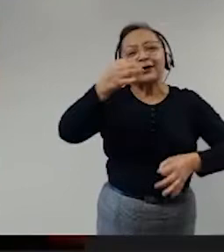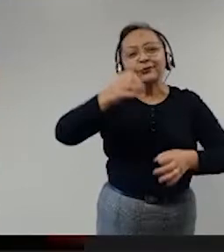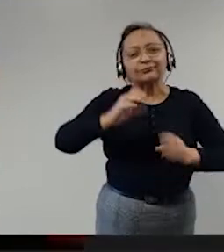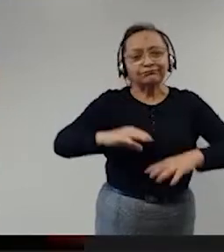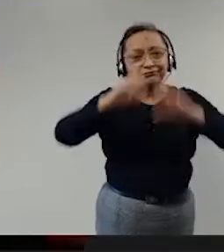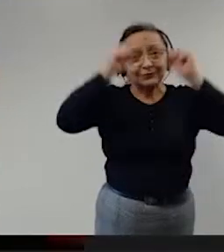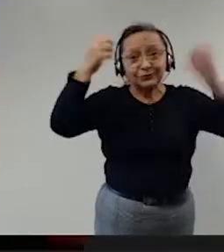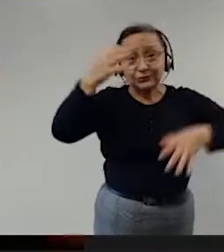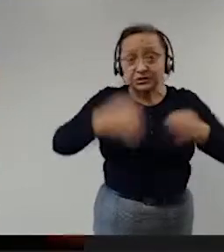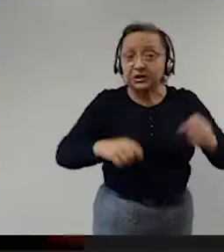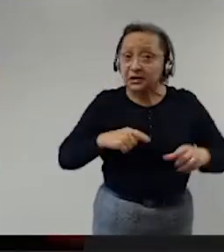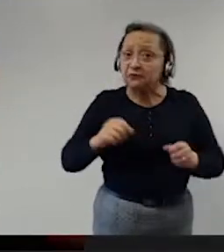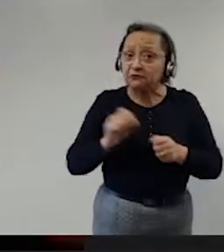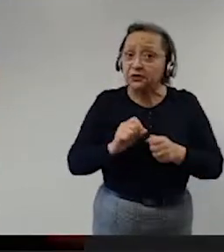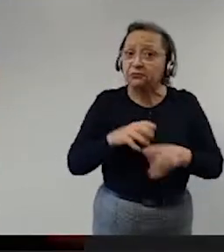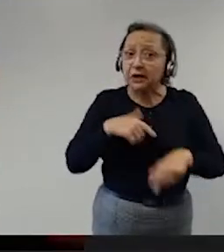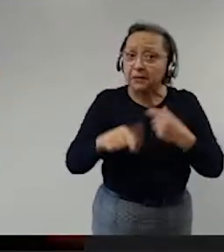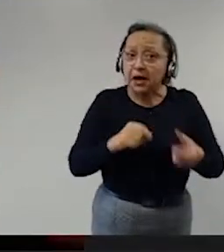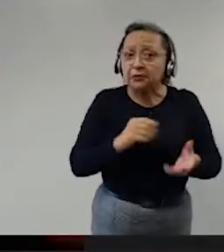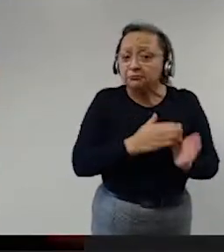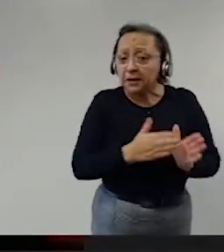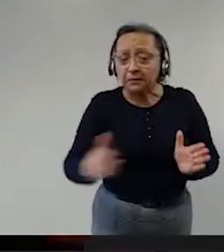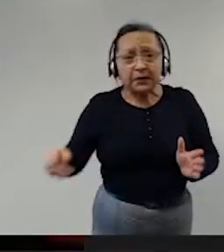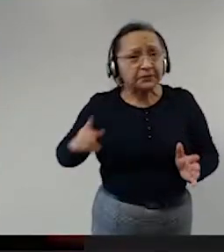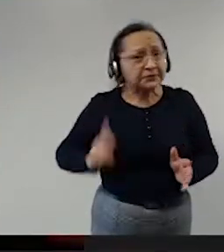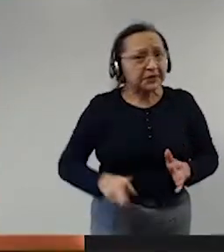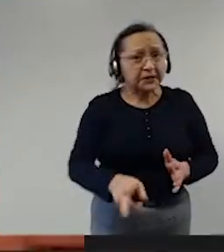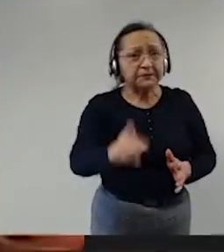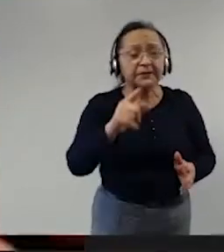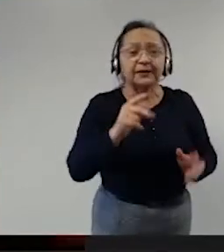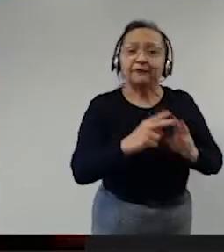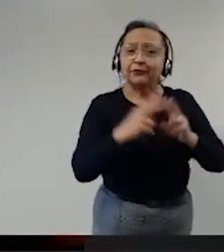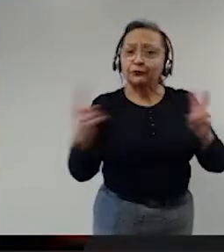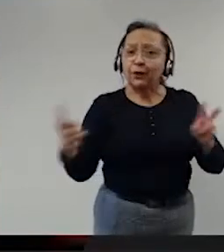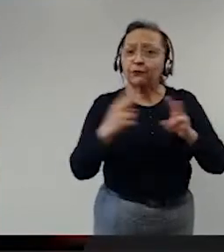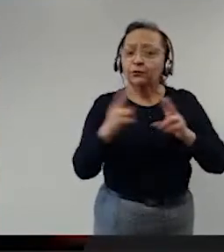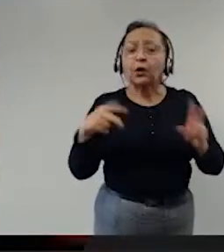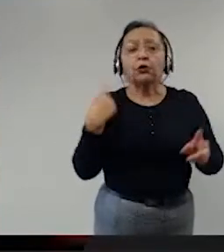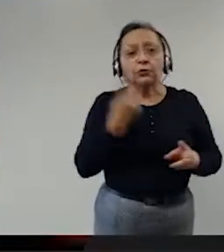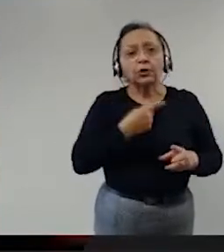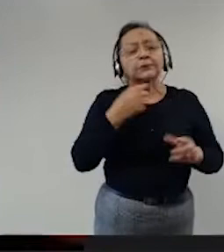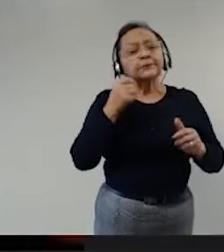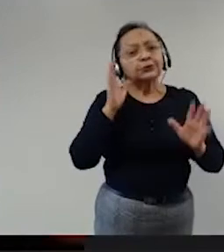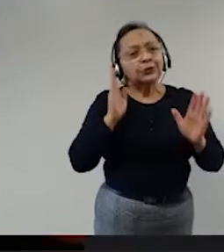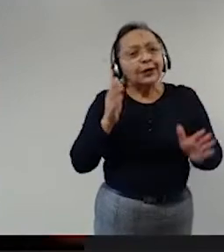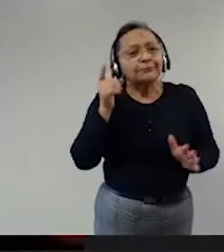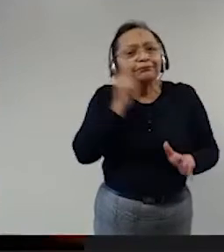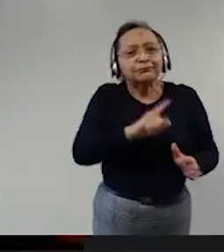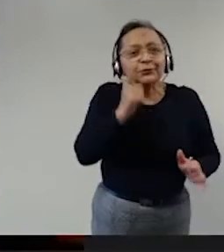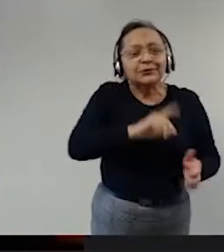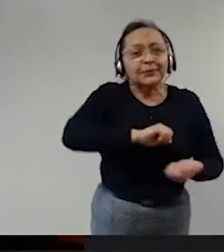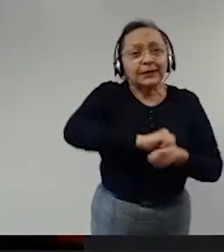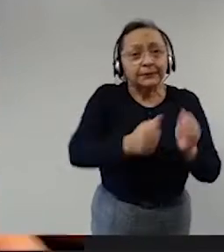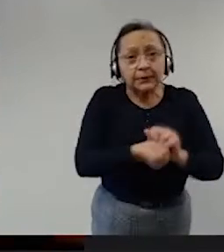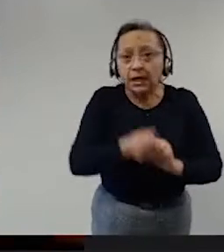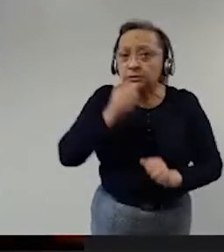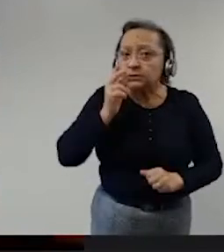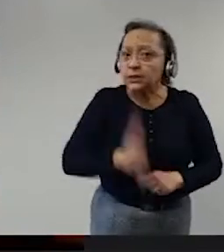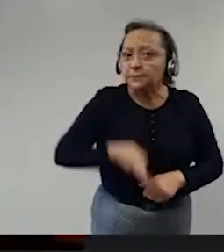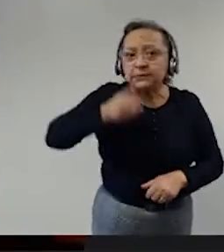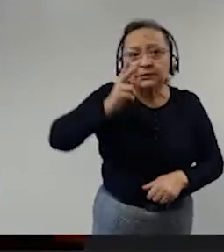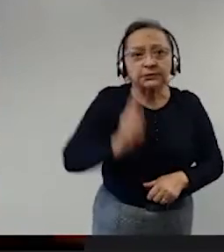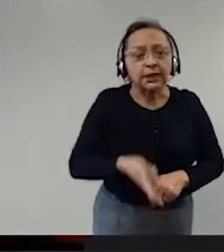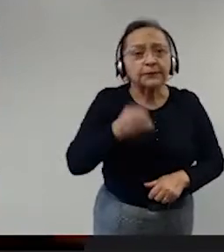com muita frequência junto aos tribunais, e penso que nós estamos conseguindo nos adaptar sempre e sempre,